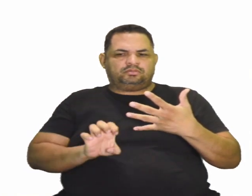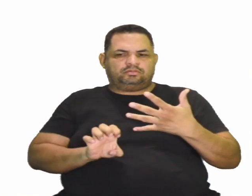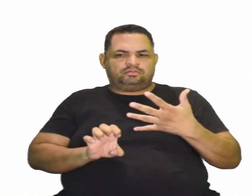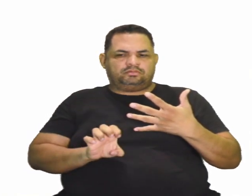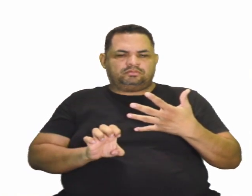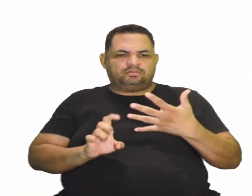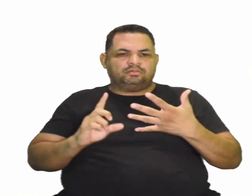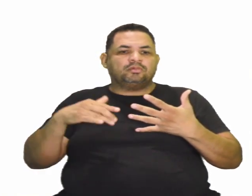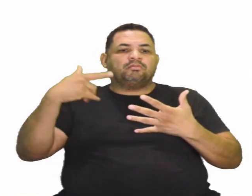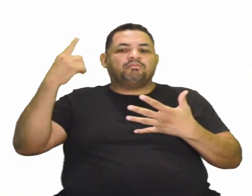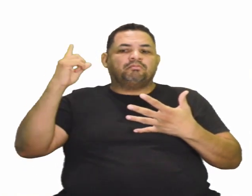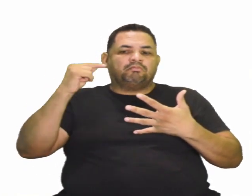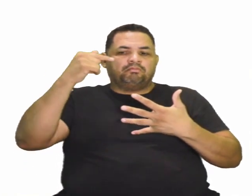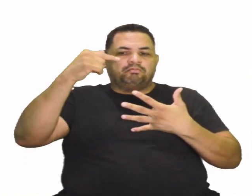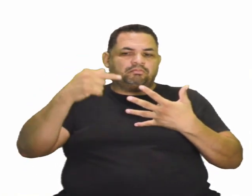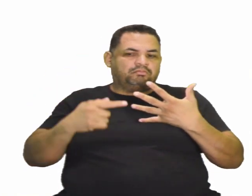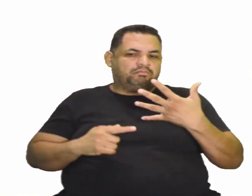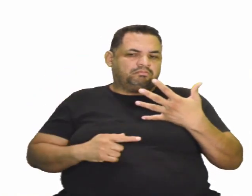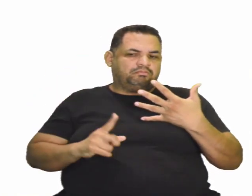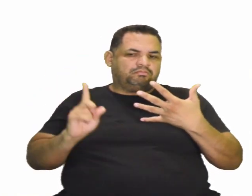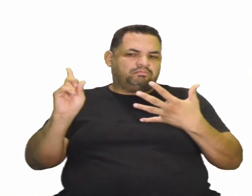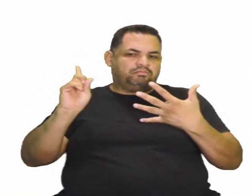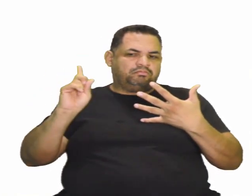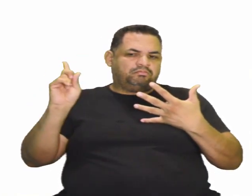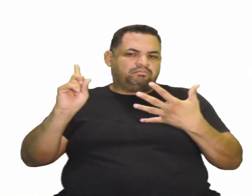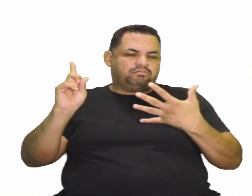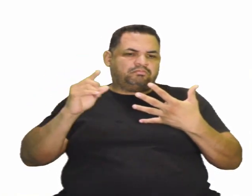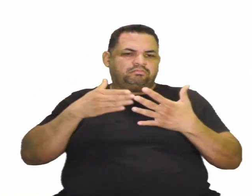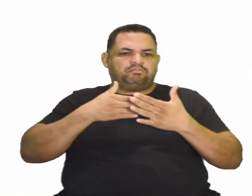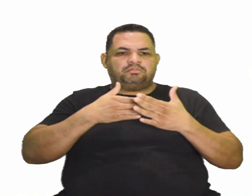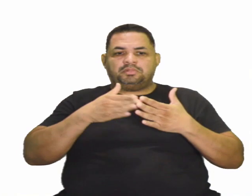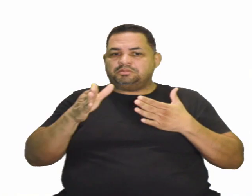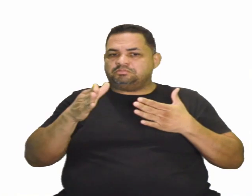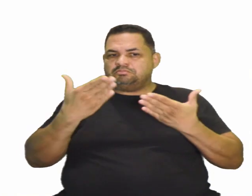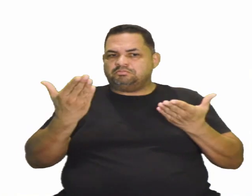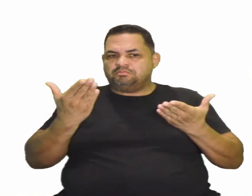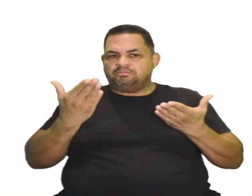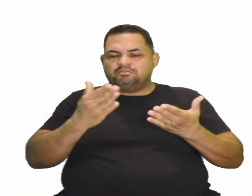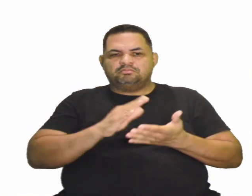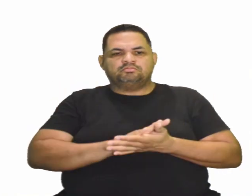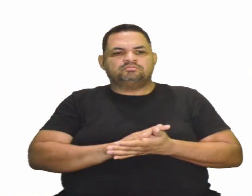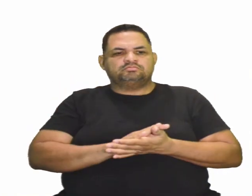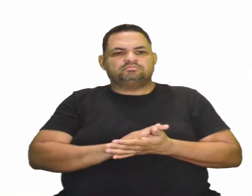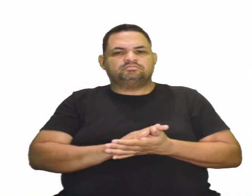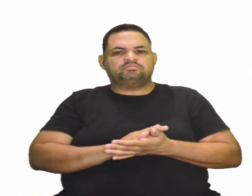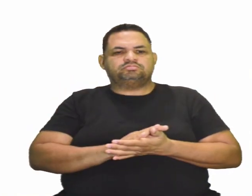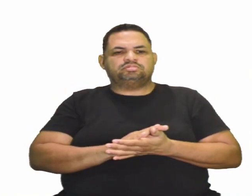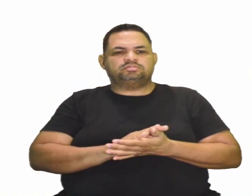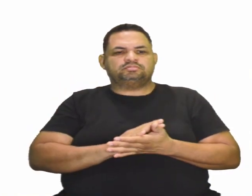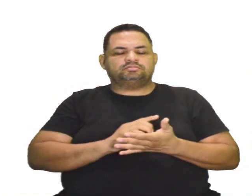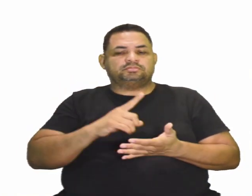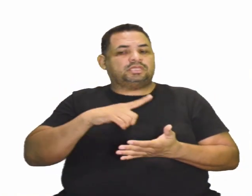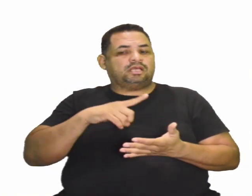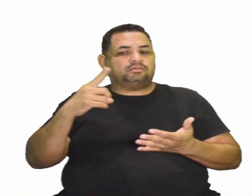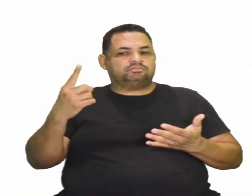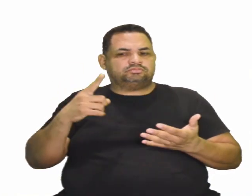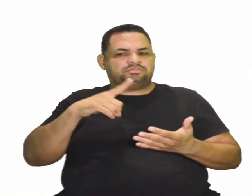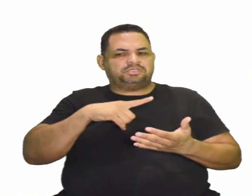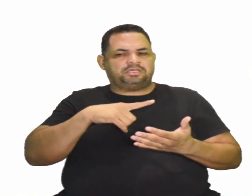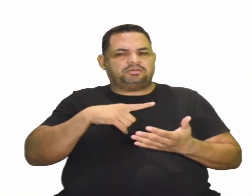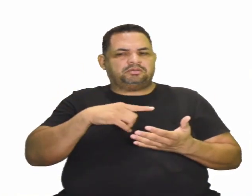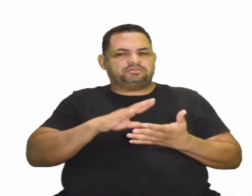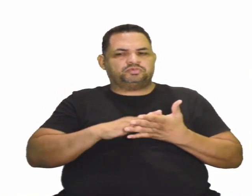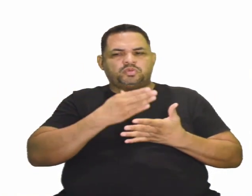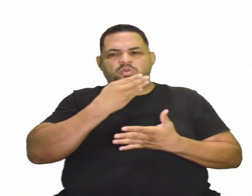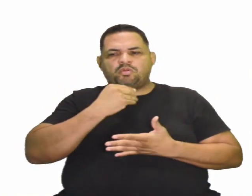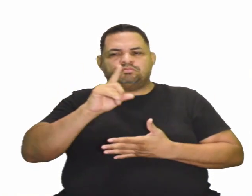Picasso. Então, estudante, podemos excluir algumas, né? Apesar que houveram outros gênios, né?